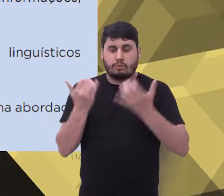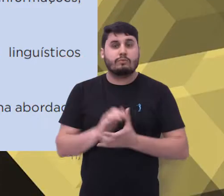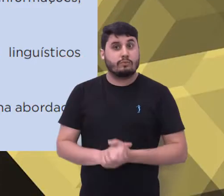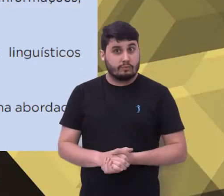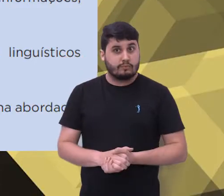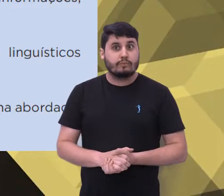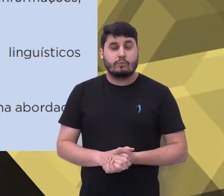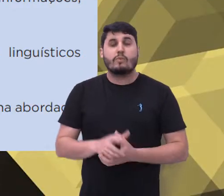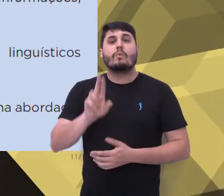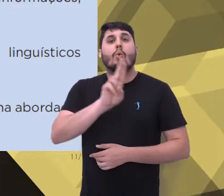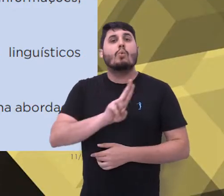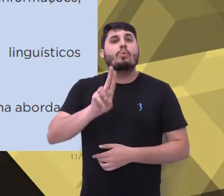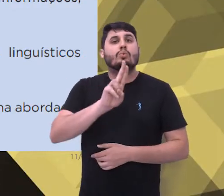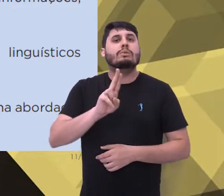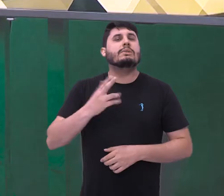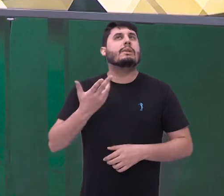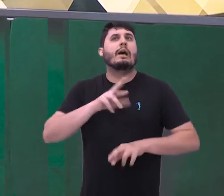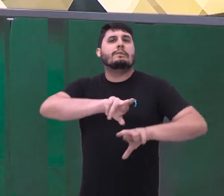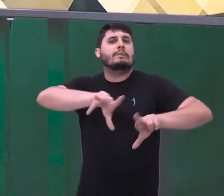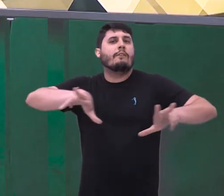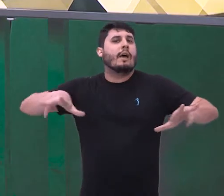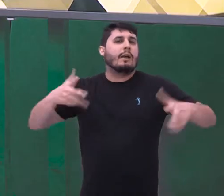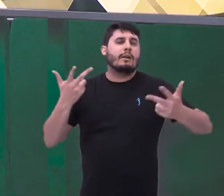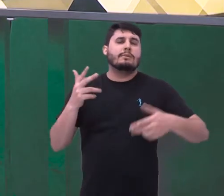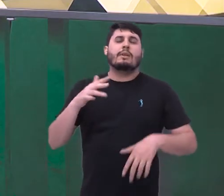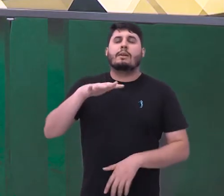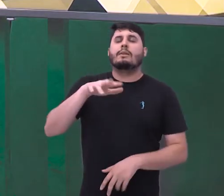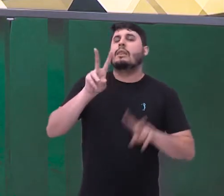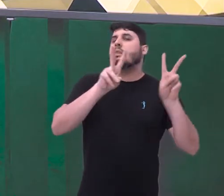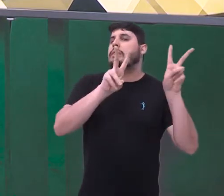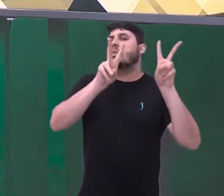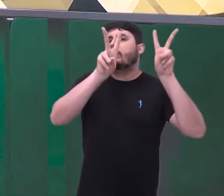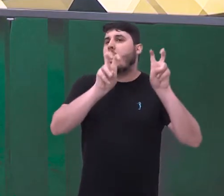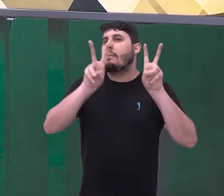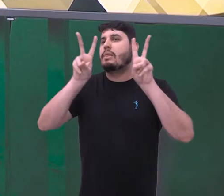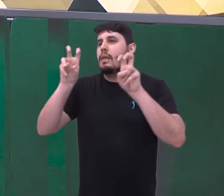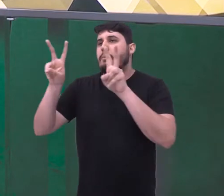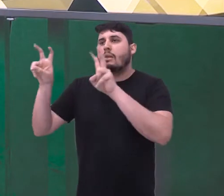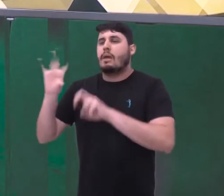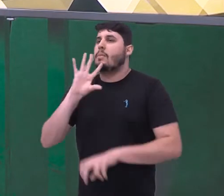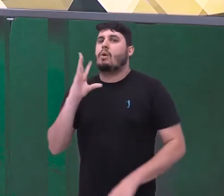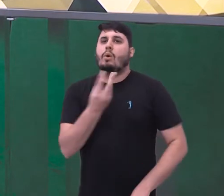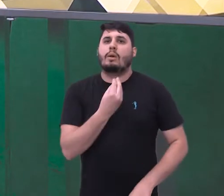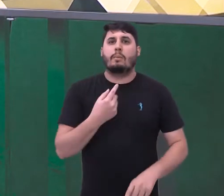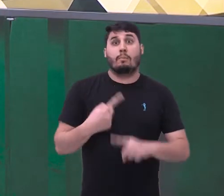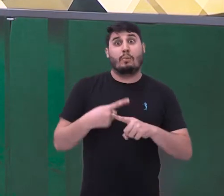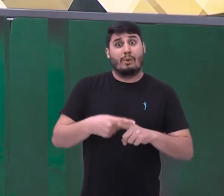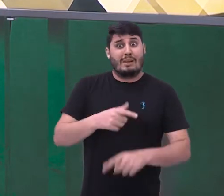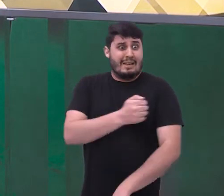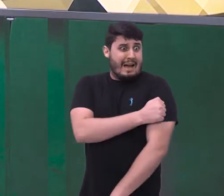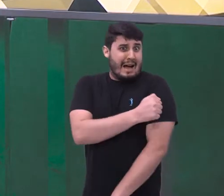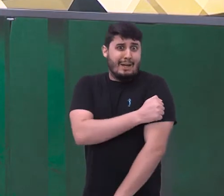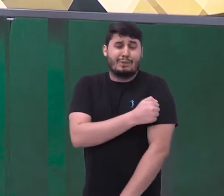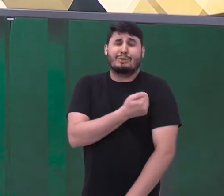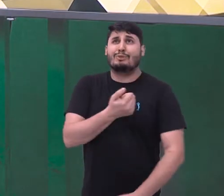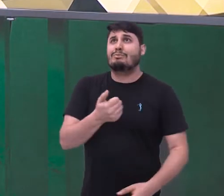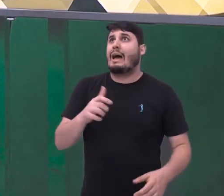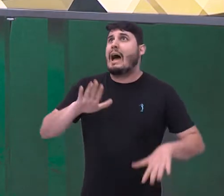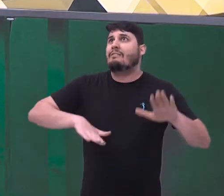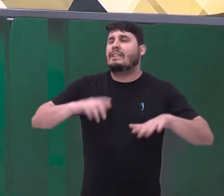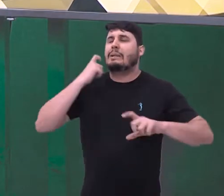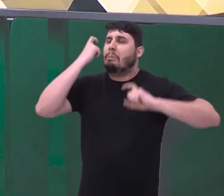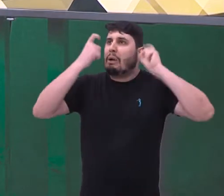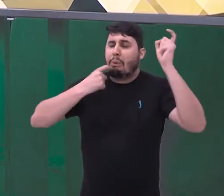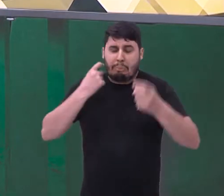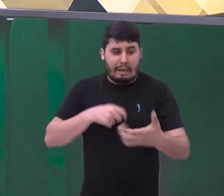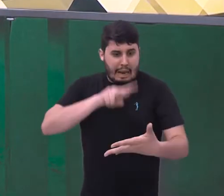Usar as várias áreas do conhecimento. Aí tem aluno que fica preocupadíssimo, devorando